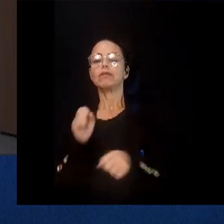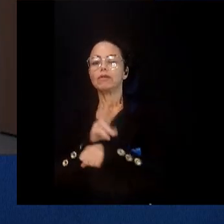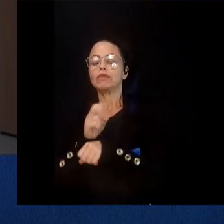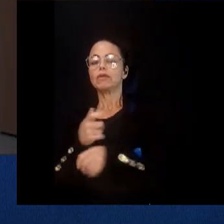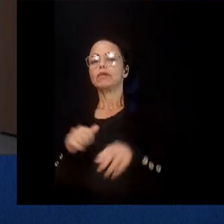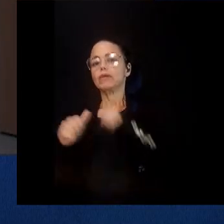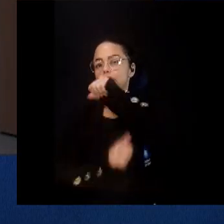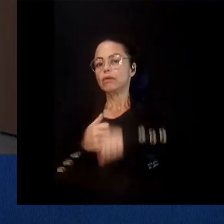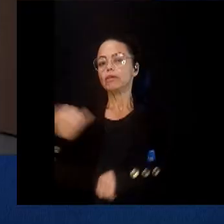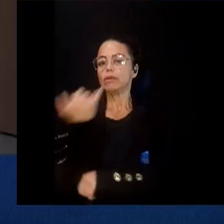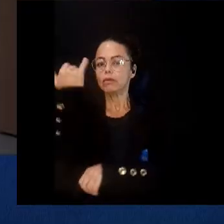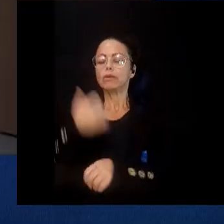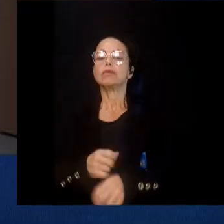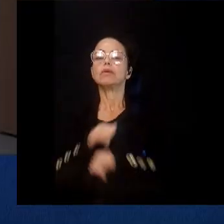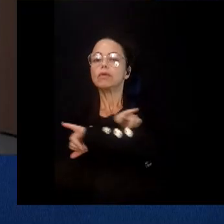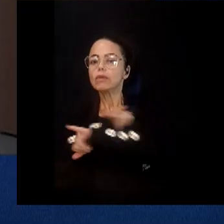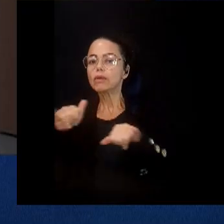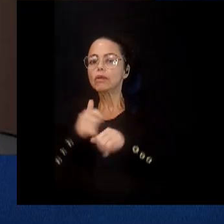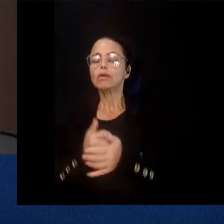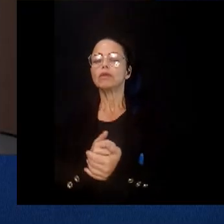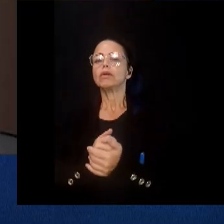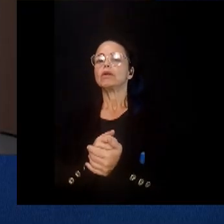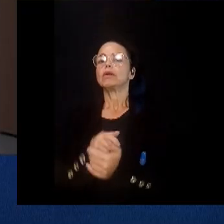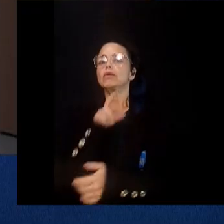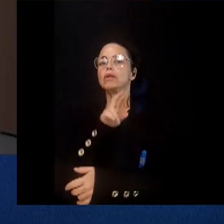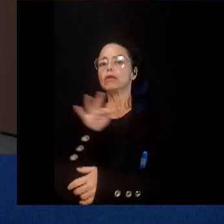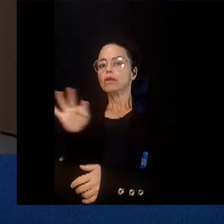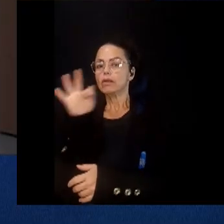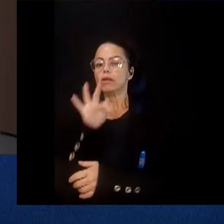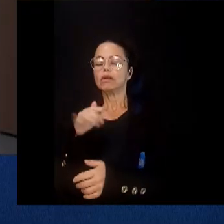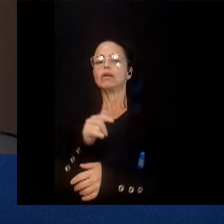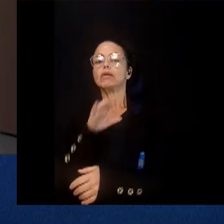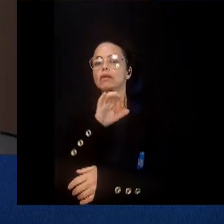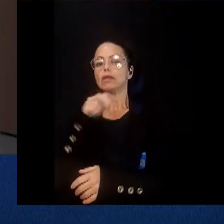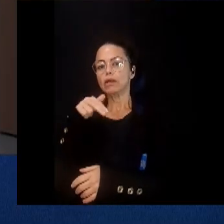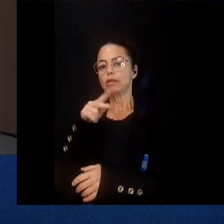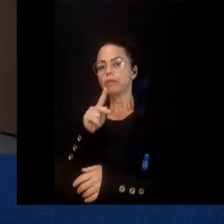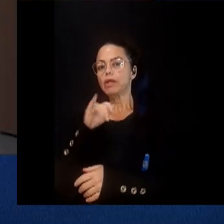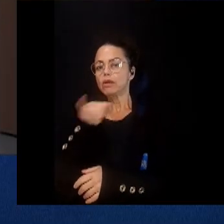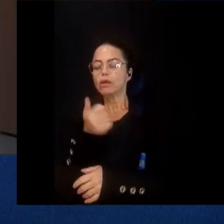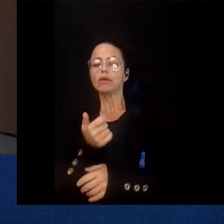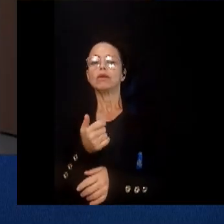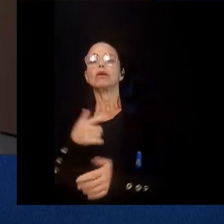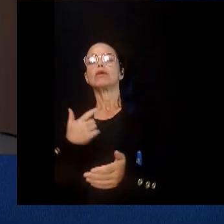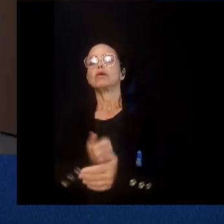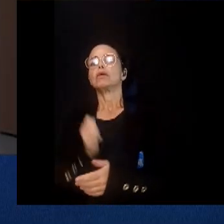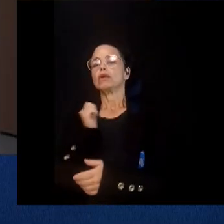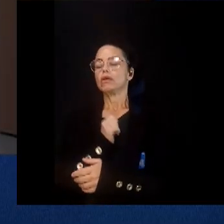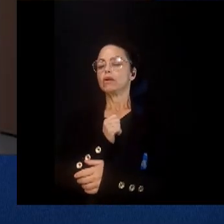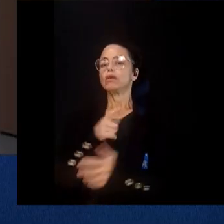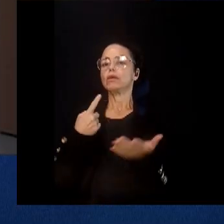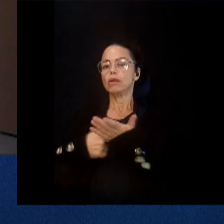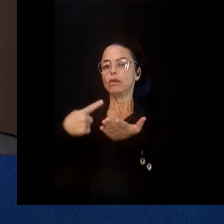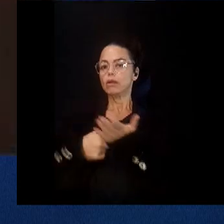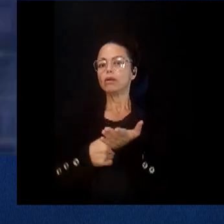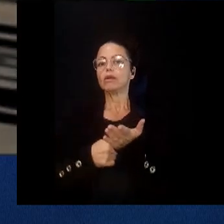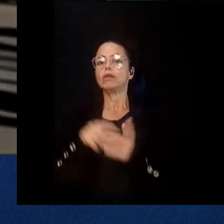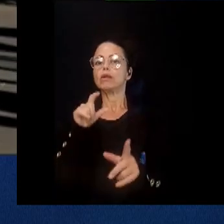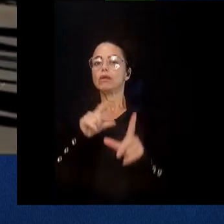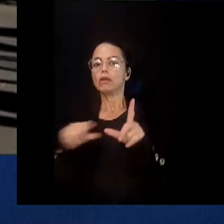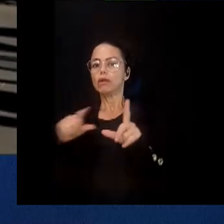importantes são anunciadas pela Receita Federal no CNPJ, que vai passar a contar com combinação de letras e